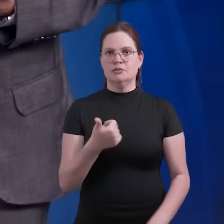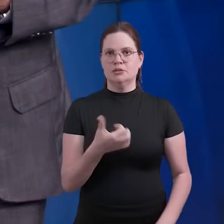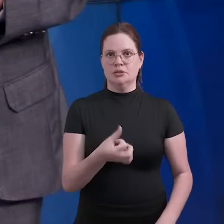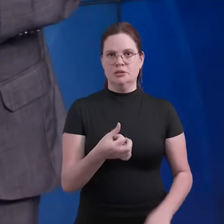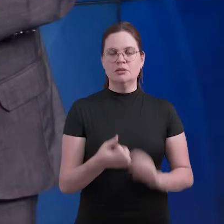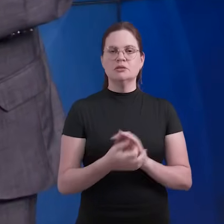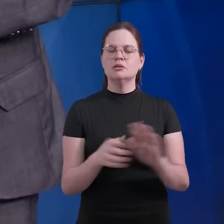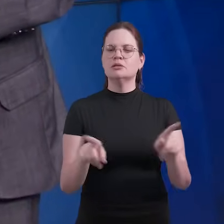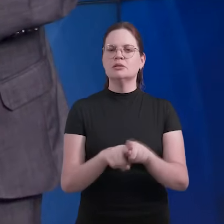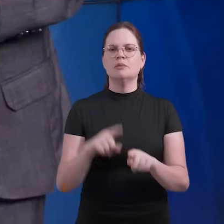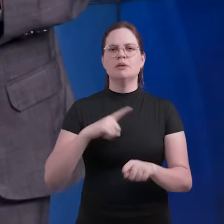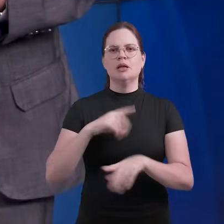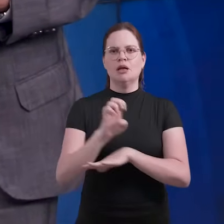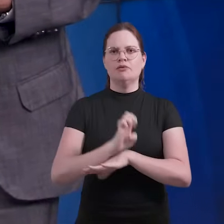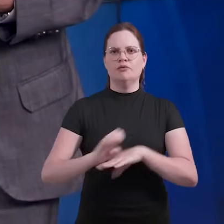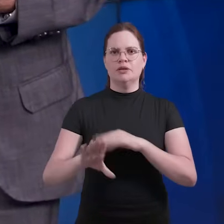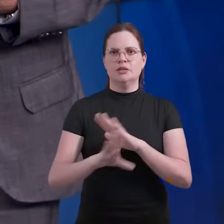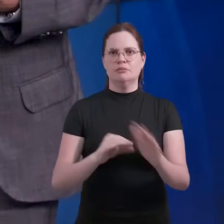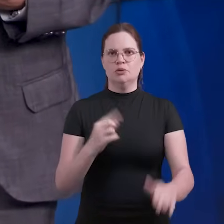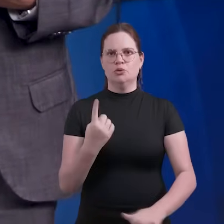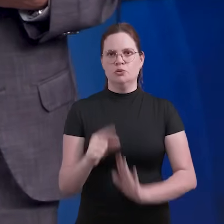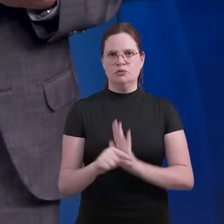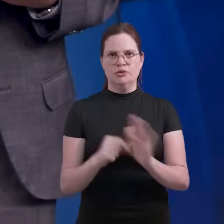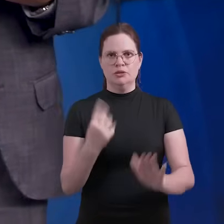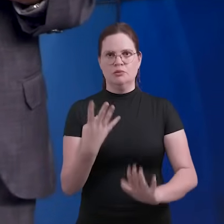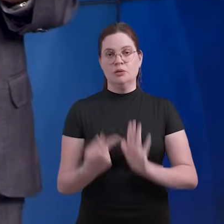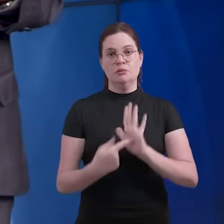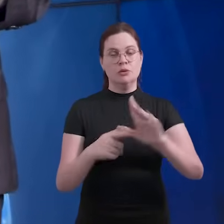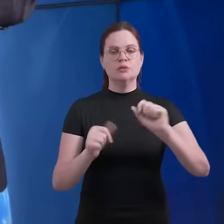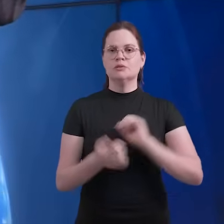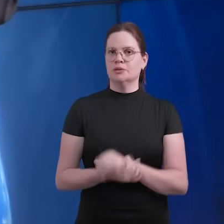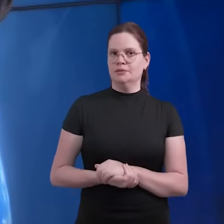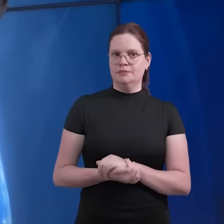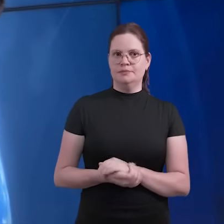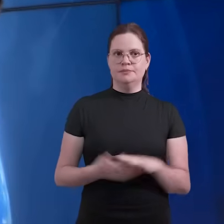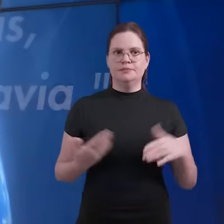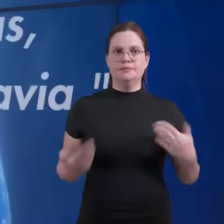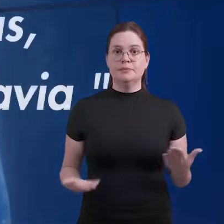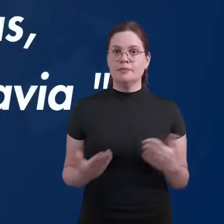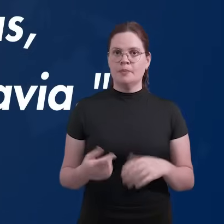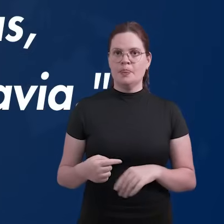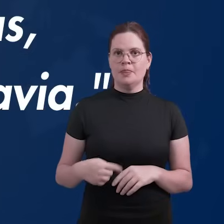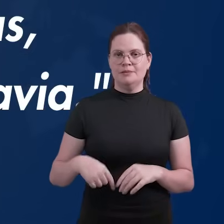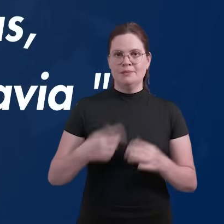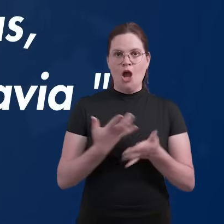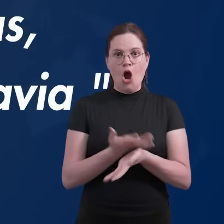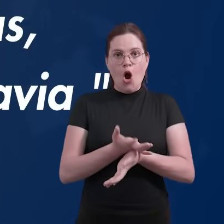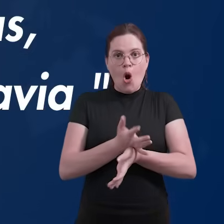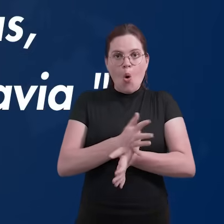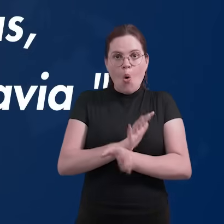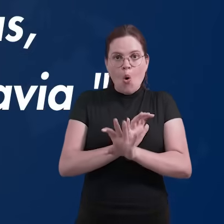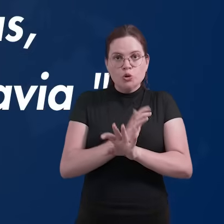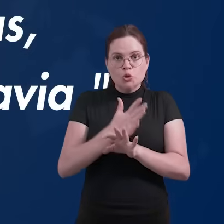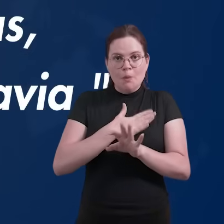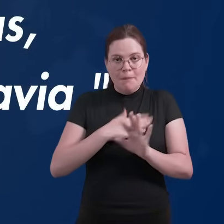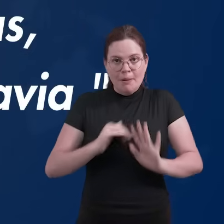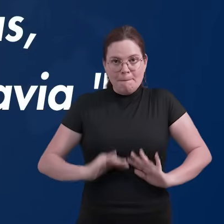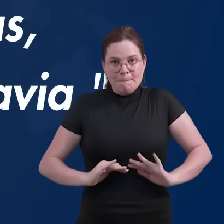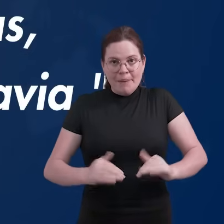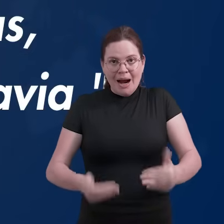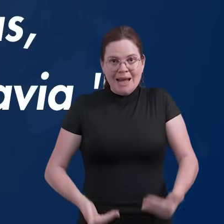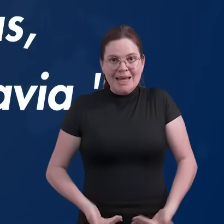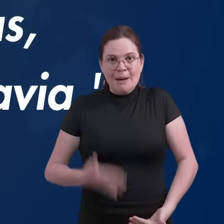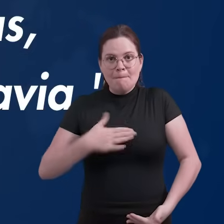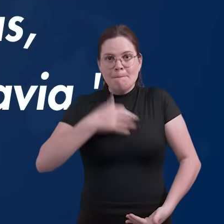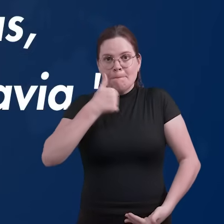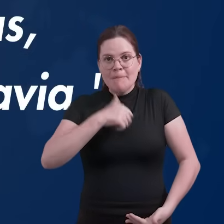né? Isso depois também tem em Efésios capítulo 1, verso 4. O salmista vai dizer o seguinte, que os ossos dele estavam sendo formados